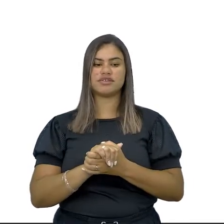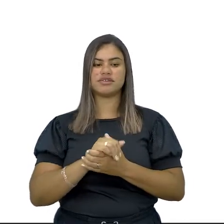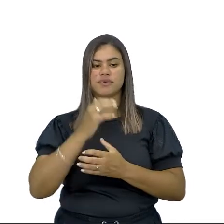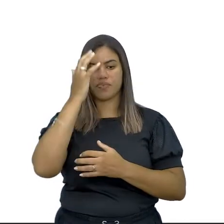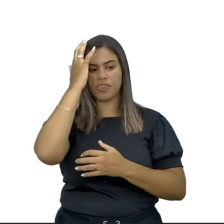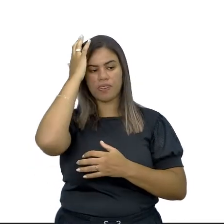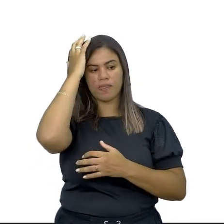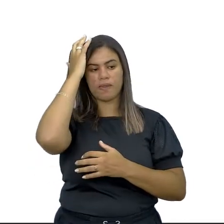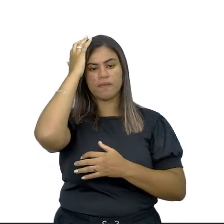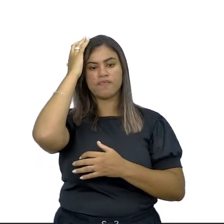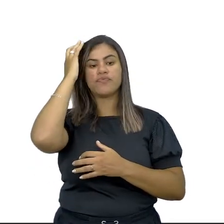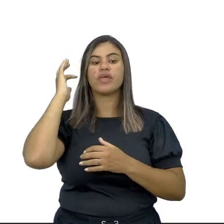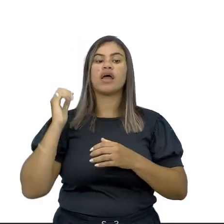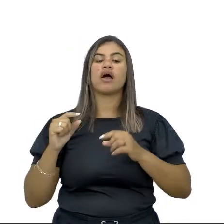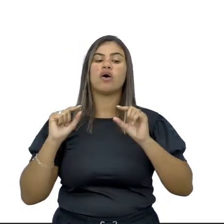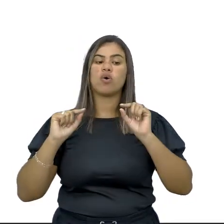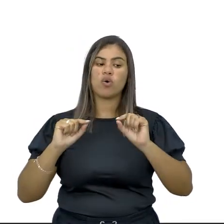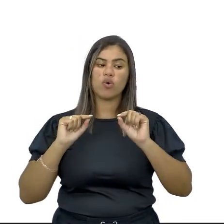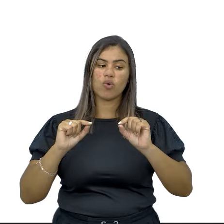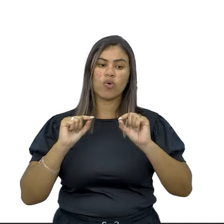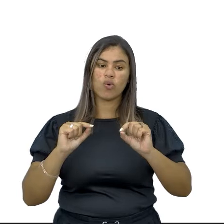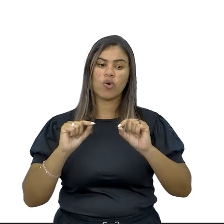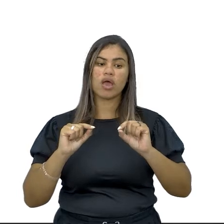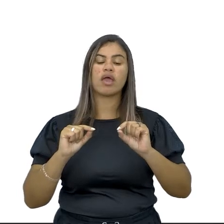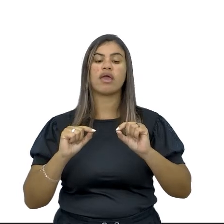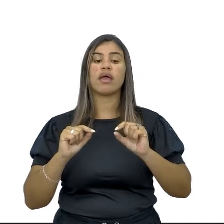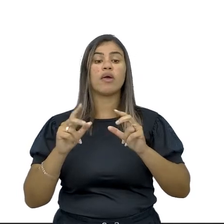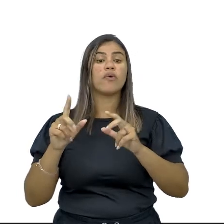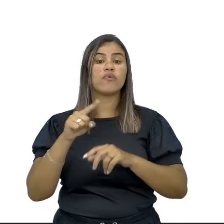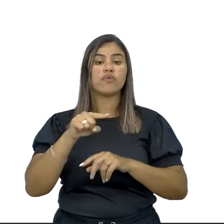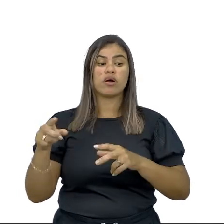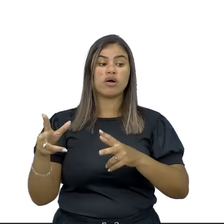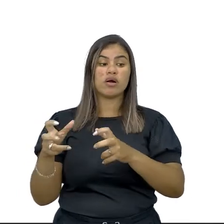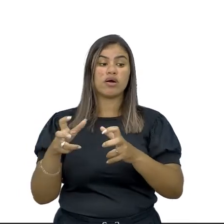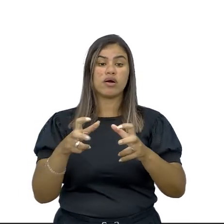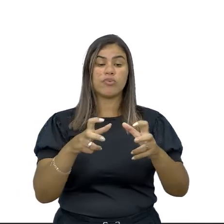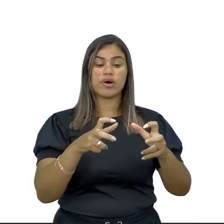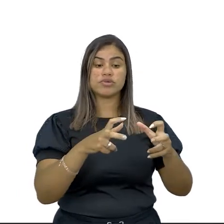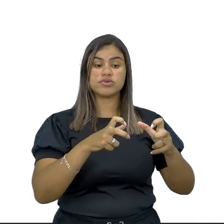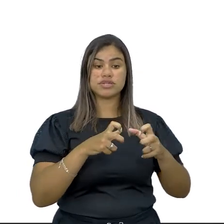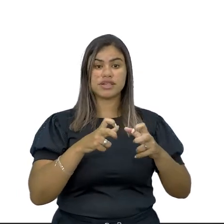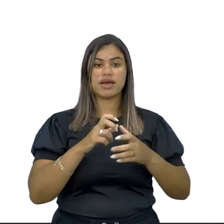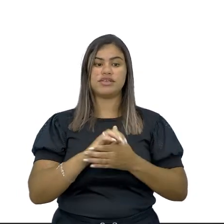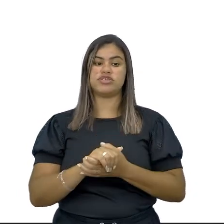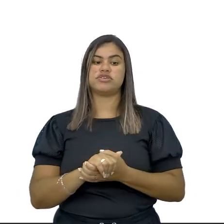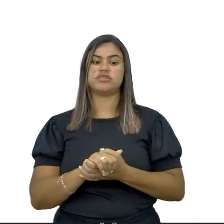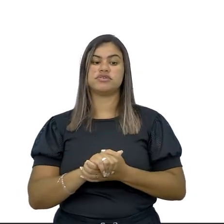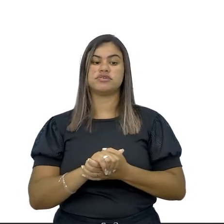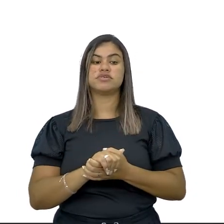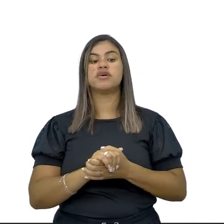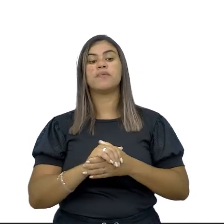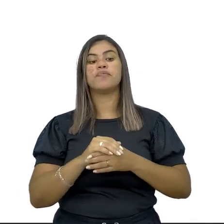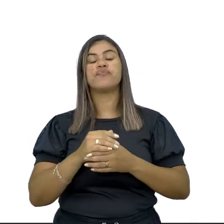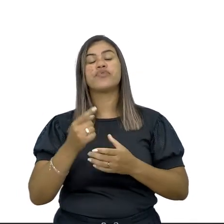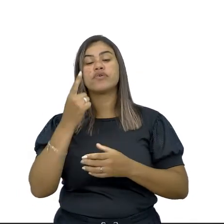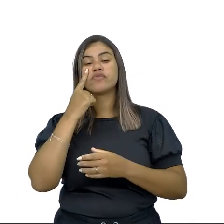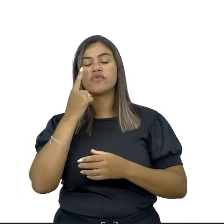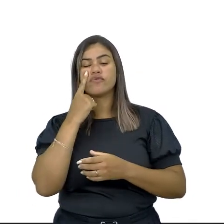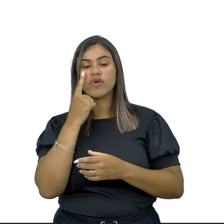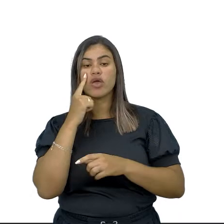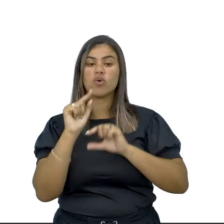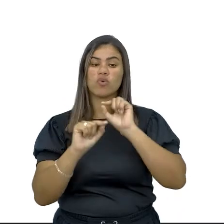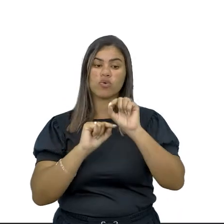semana passada, vocês puderam perceber que as habilidades dentro de um mesmo ano série, elas